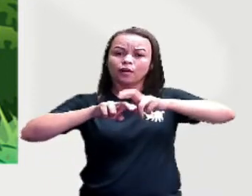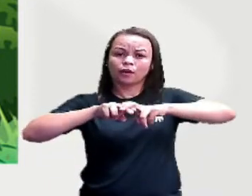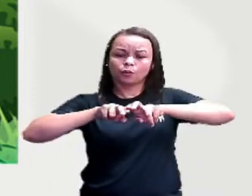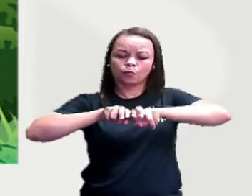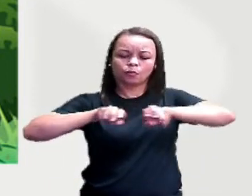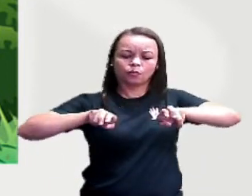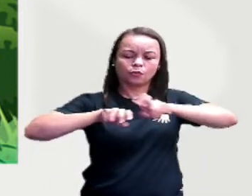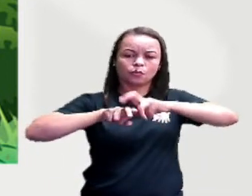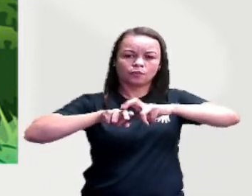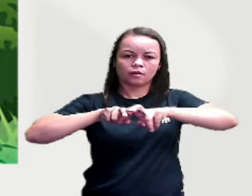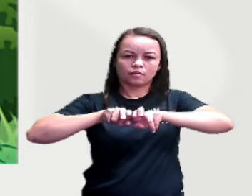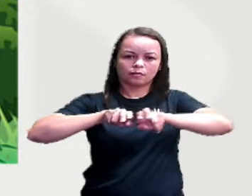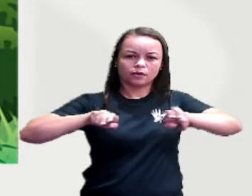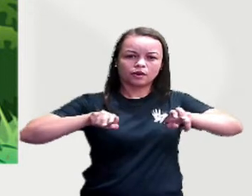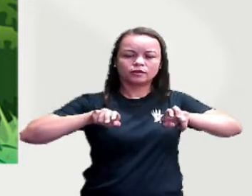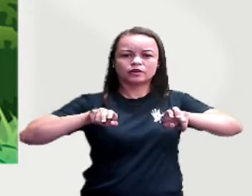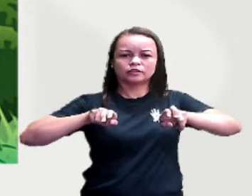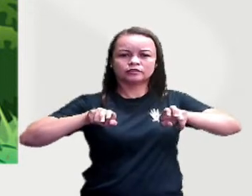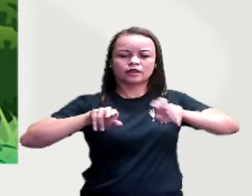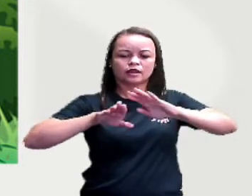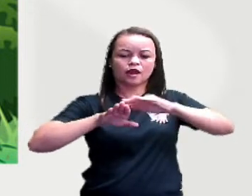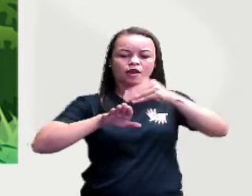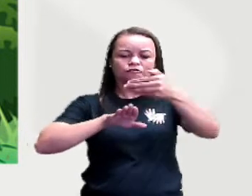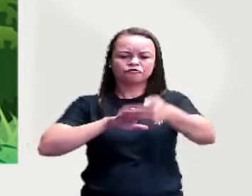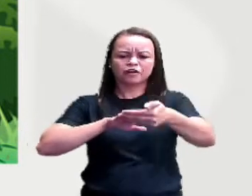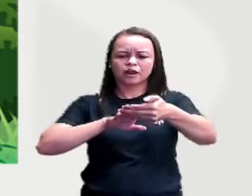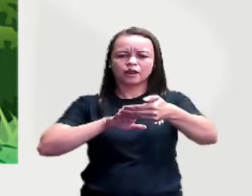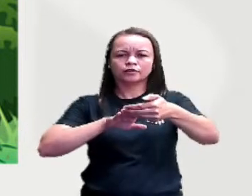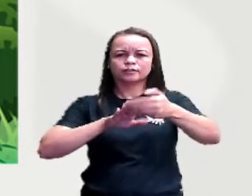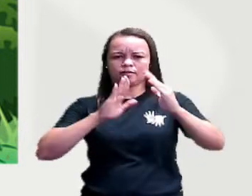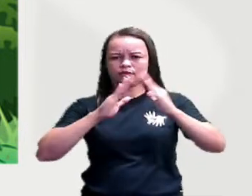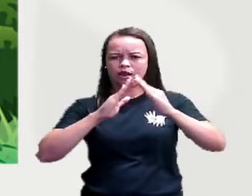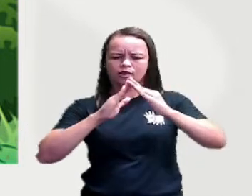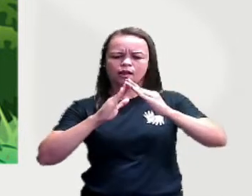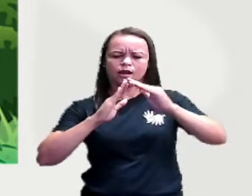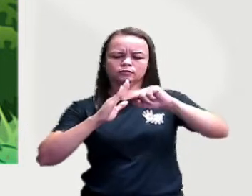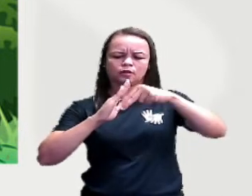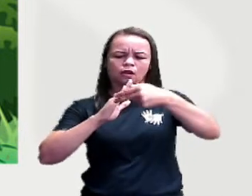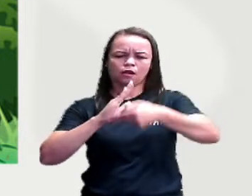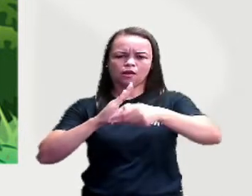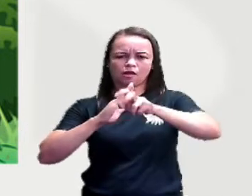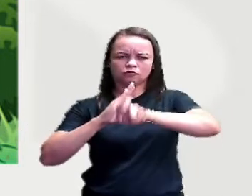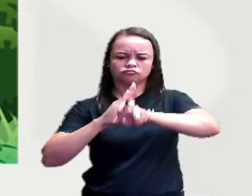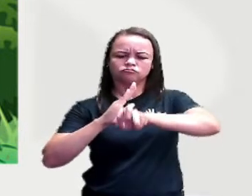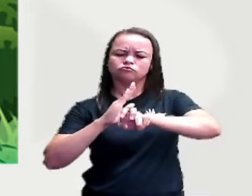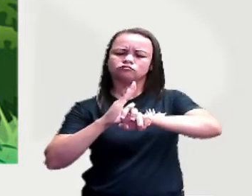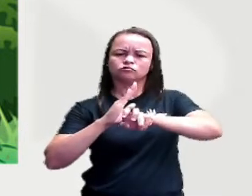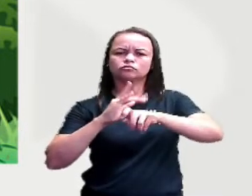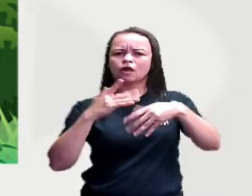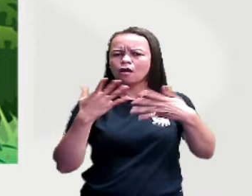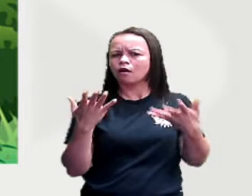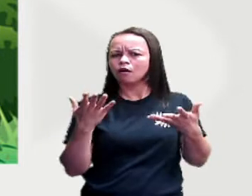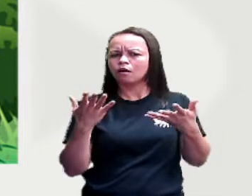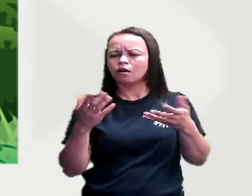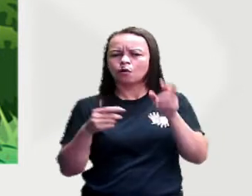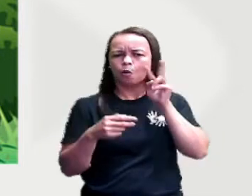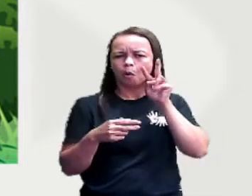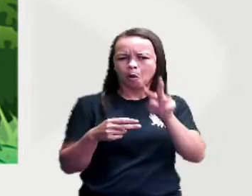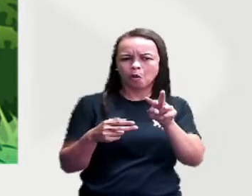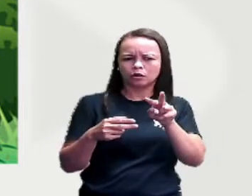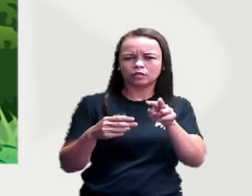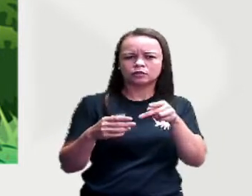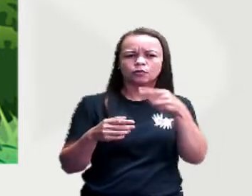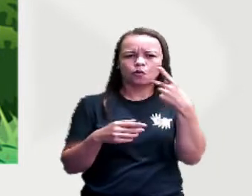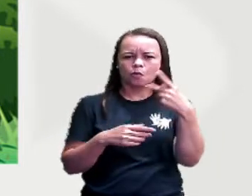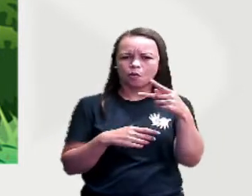na frente da casa? Cadê o banco? Ele está na frente da casa? Olha só o